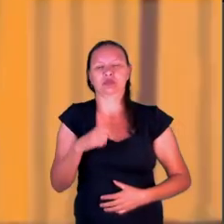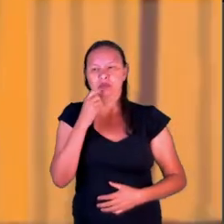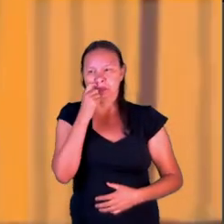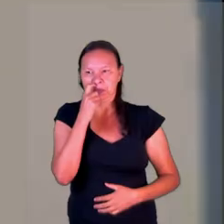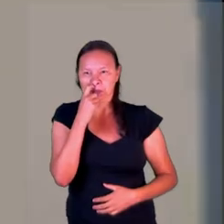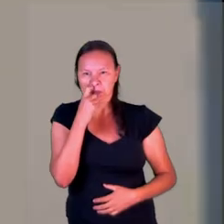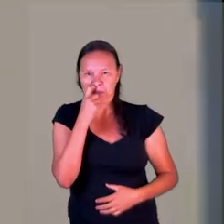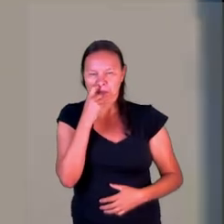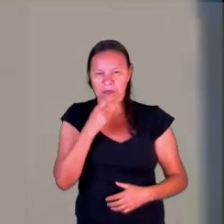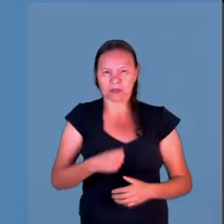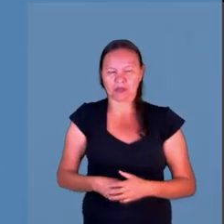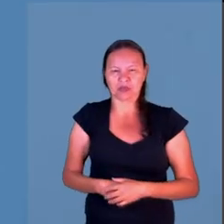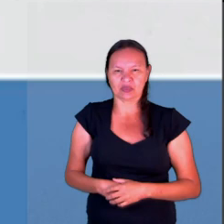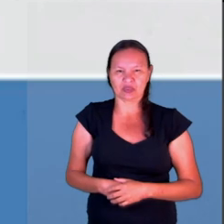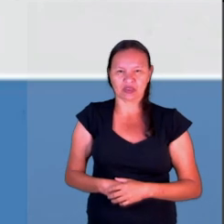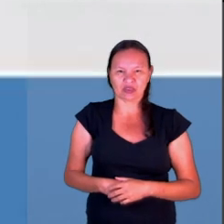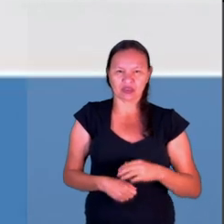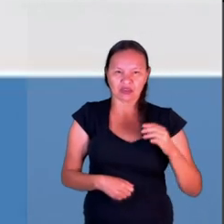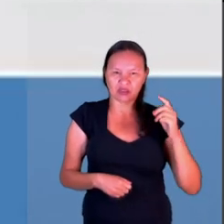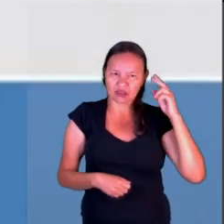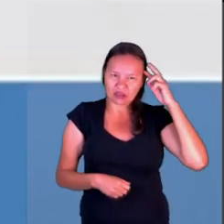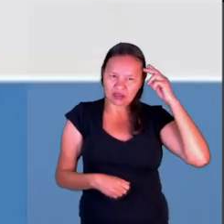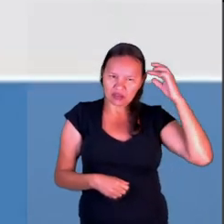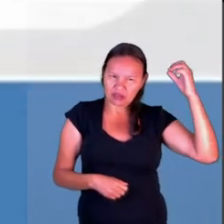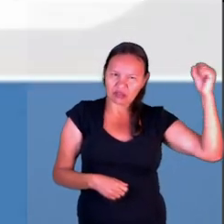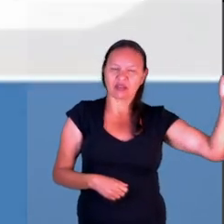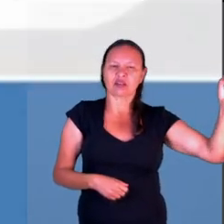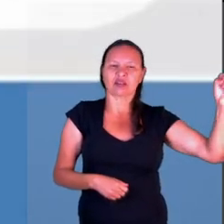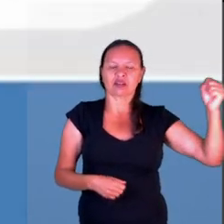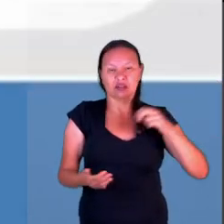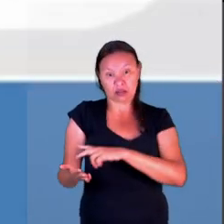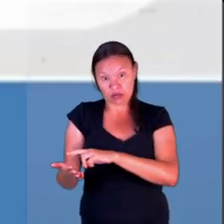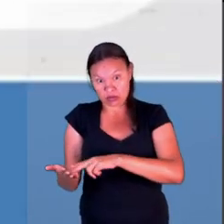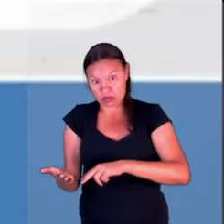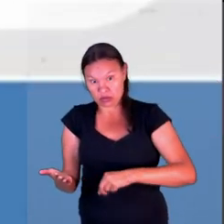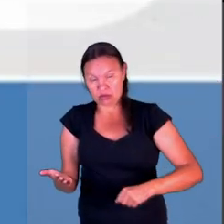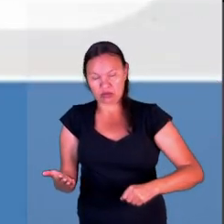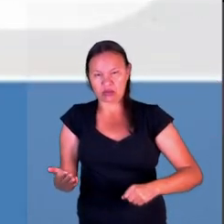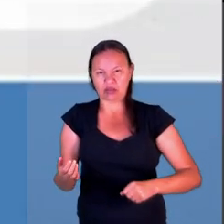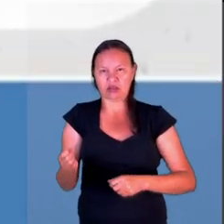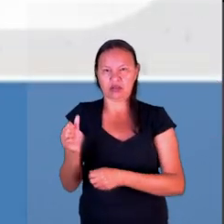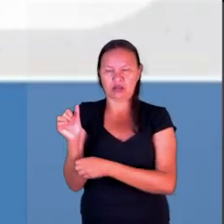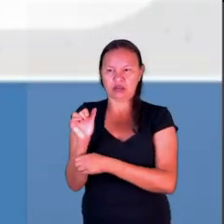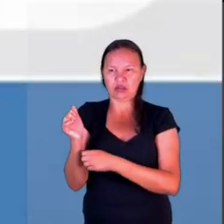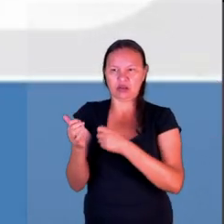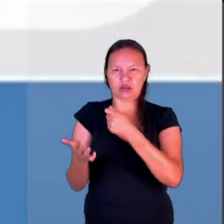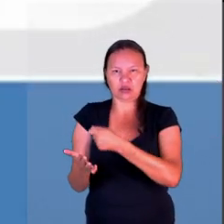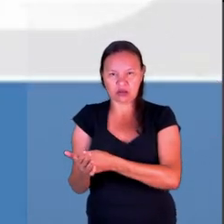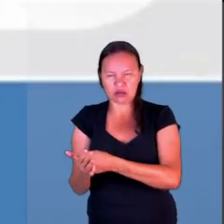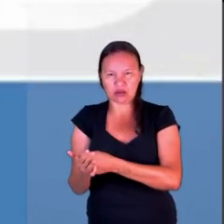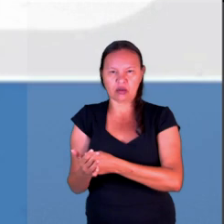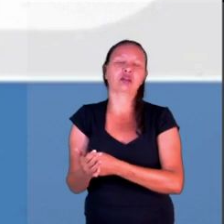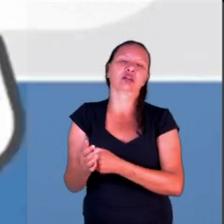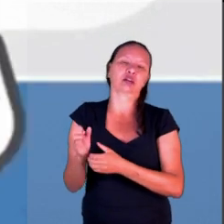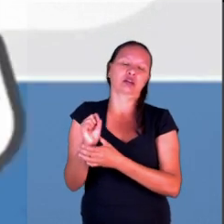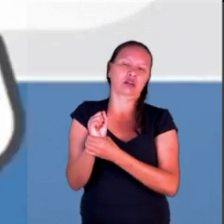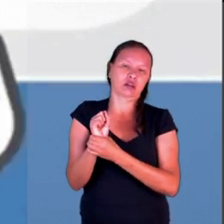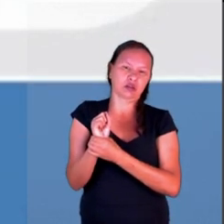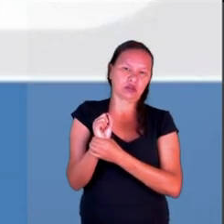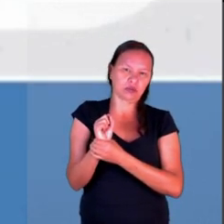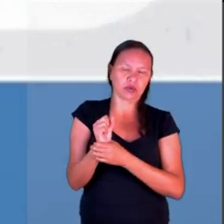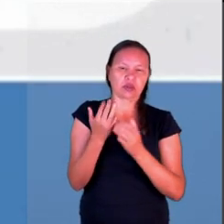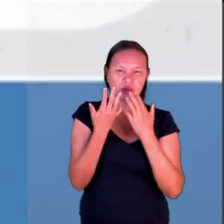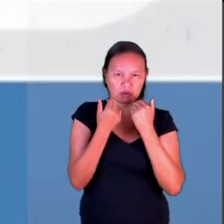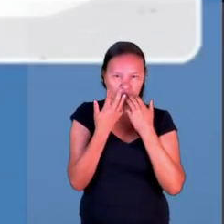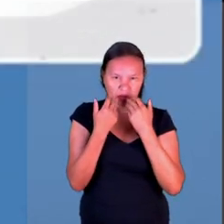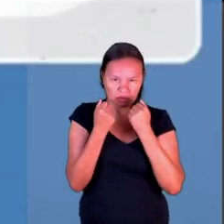aprender essa é a história do ichan para escrever a sua acesse o guia prático sobre alimentação escolar indígena e